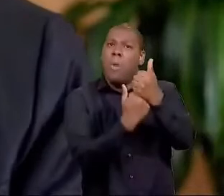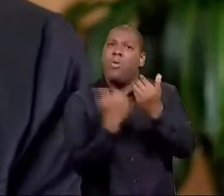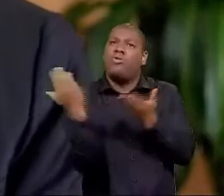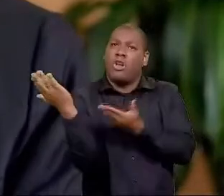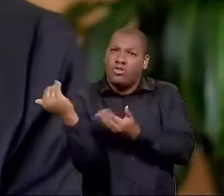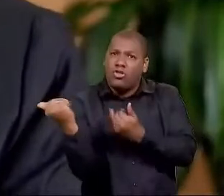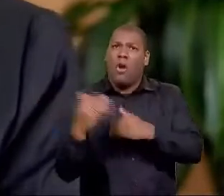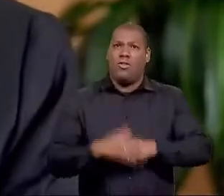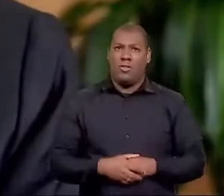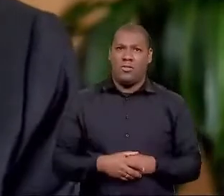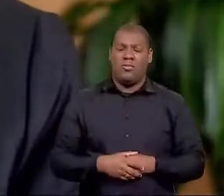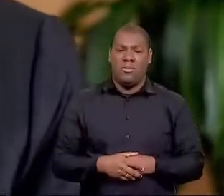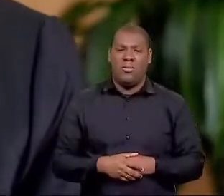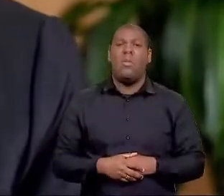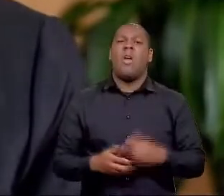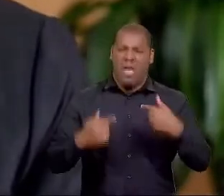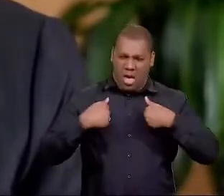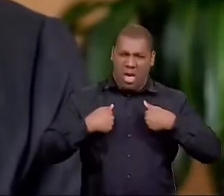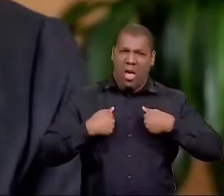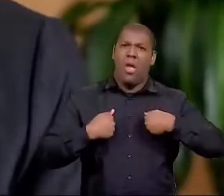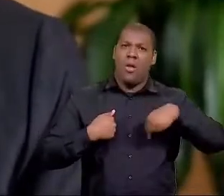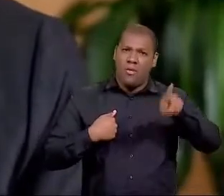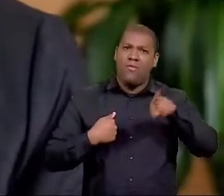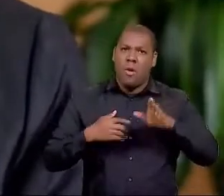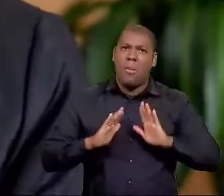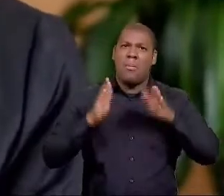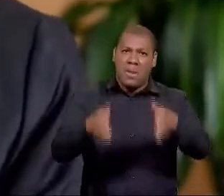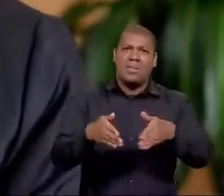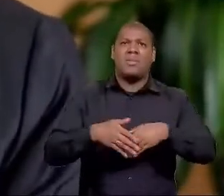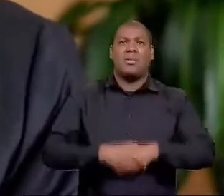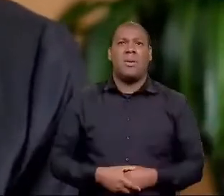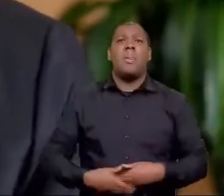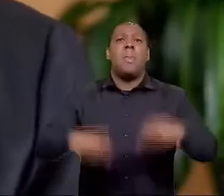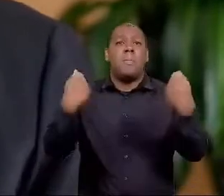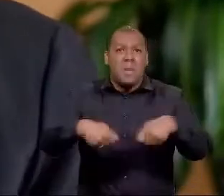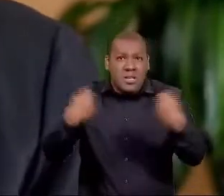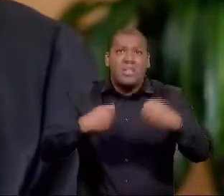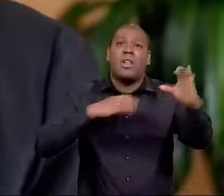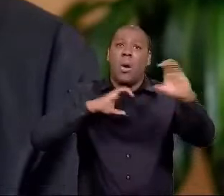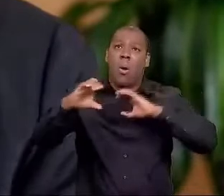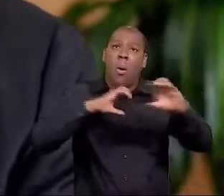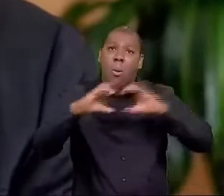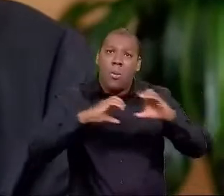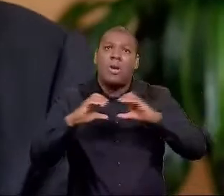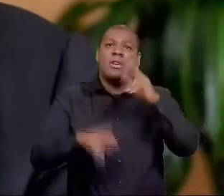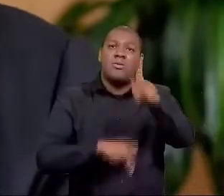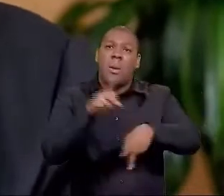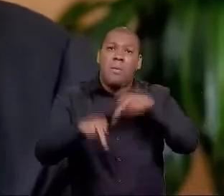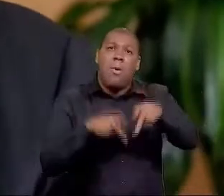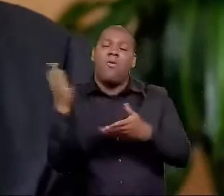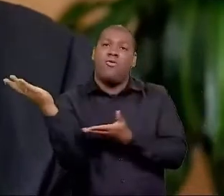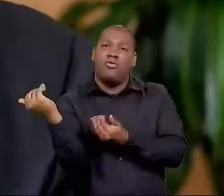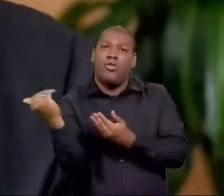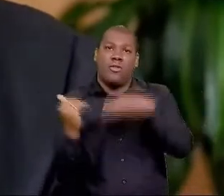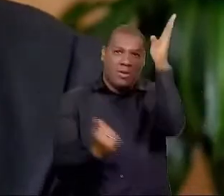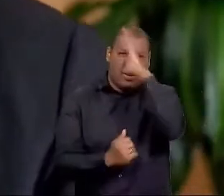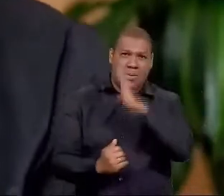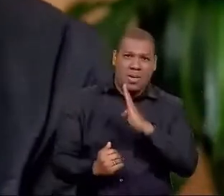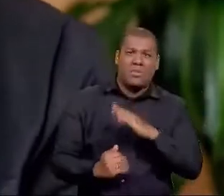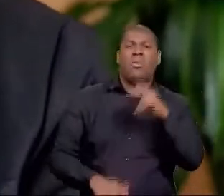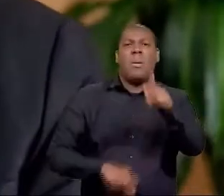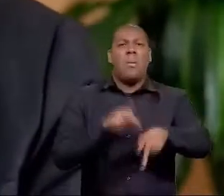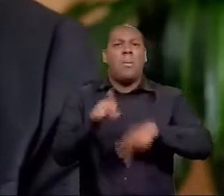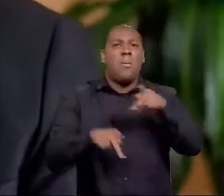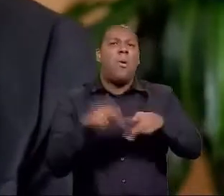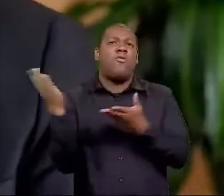porque nós precisamos falar muito para essa juventude. Essa juventude sonha, essa juventude tem esperança